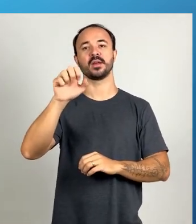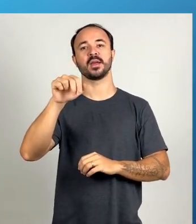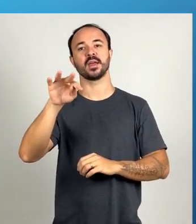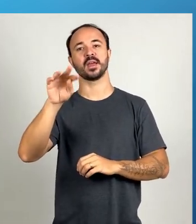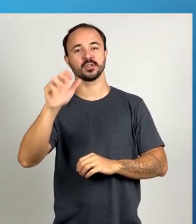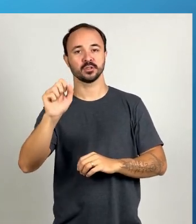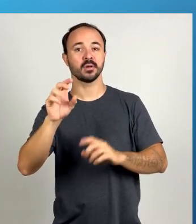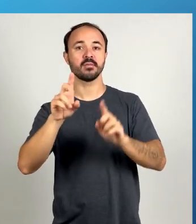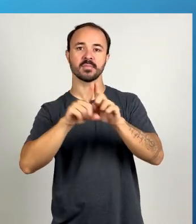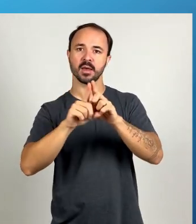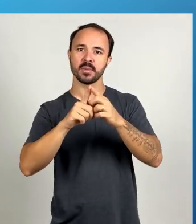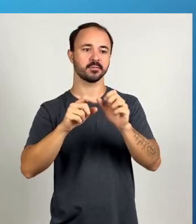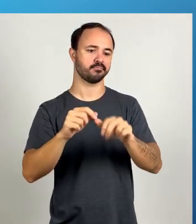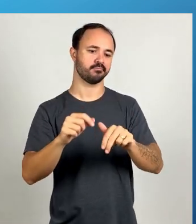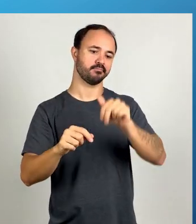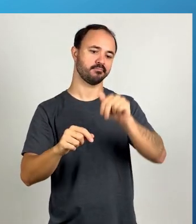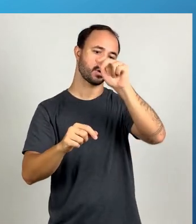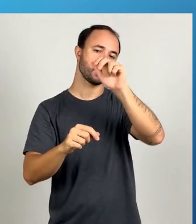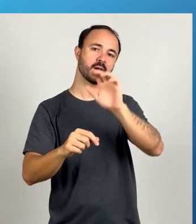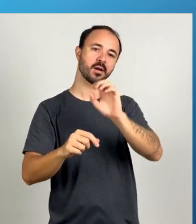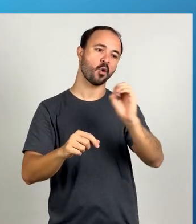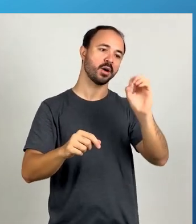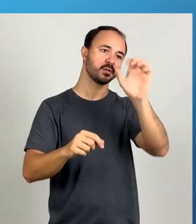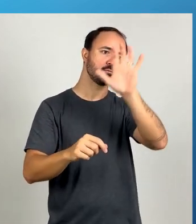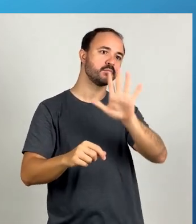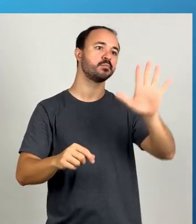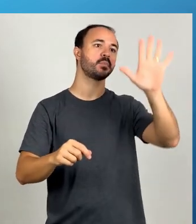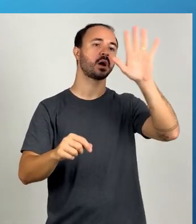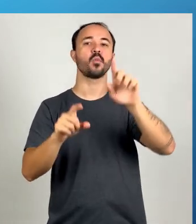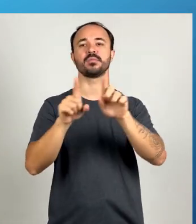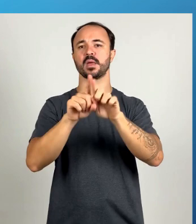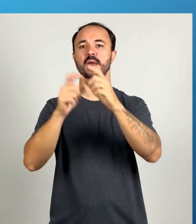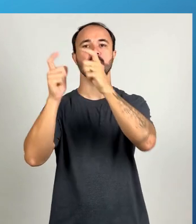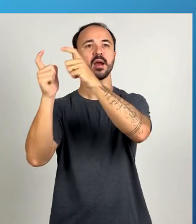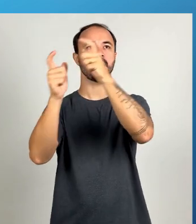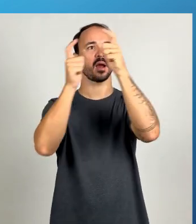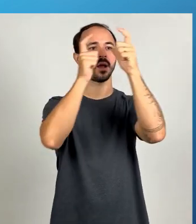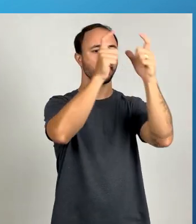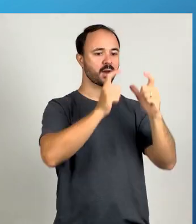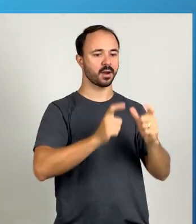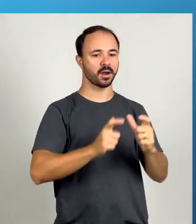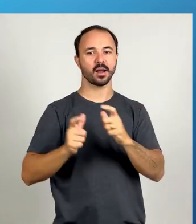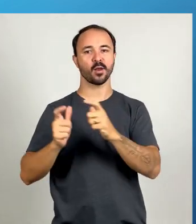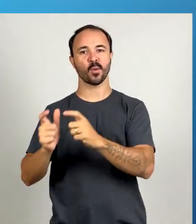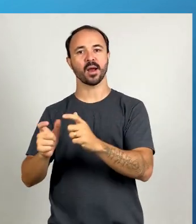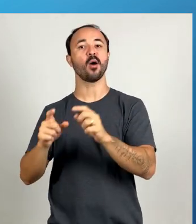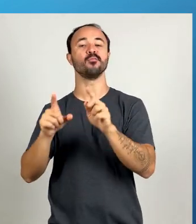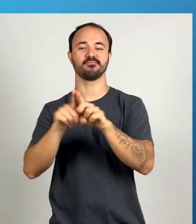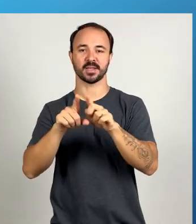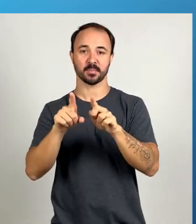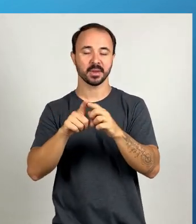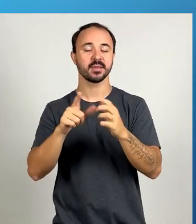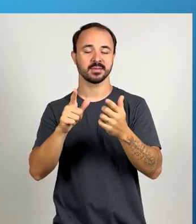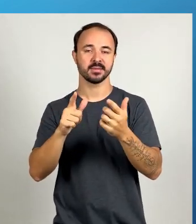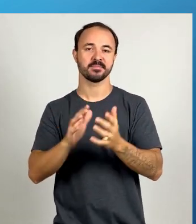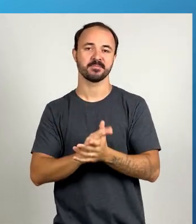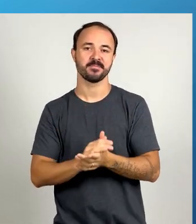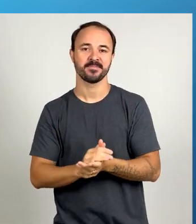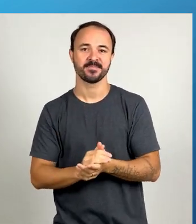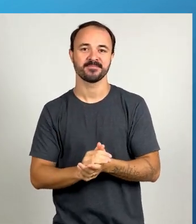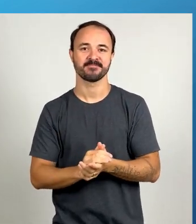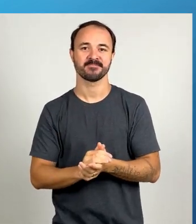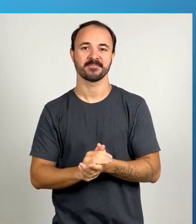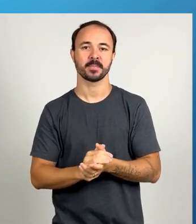o norte e o oeste, eu tenho o noroeste. Beleza? Tranquilo. Aqui nós temos